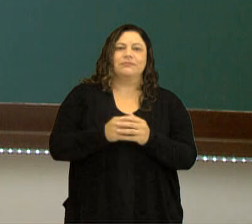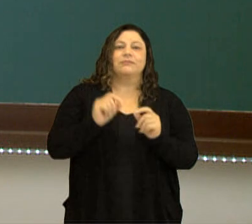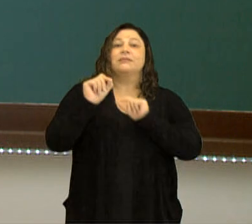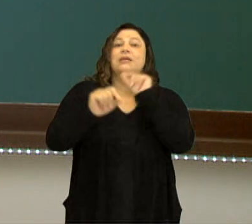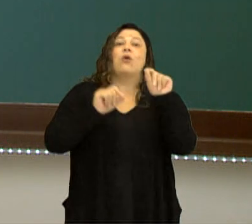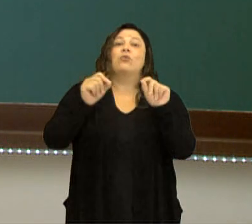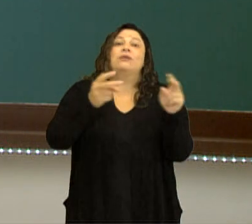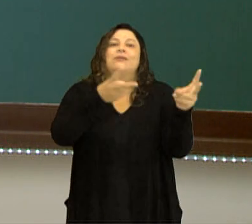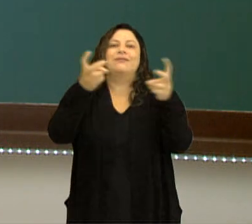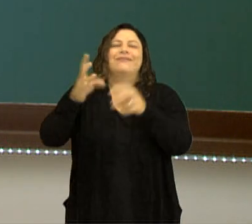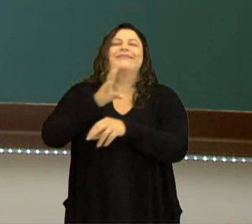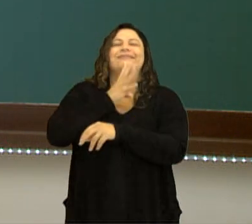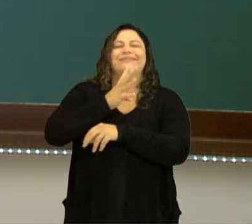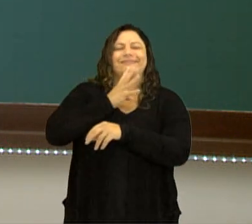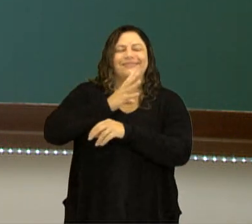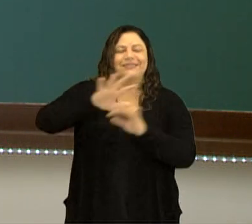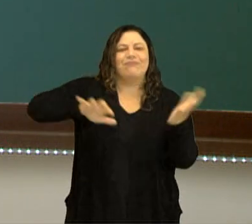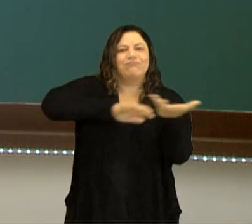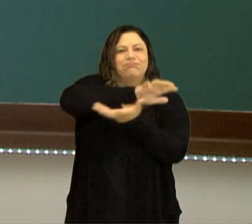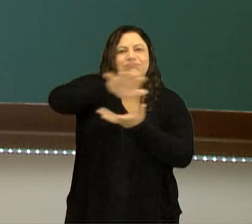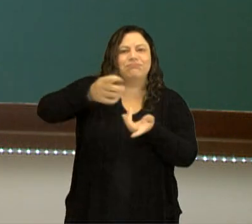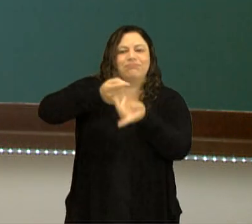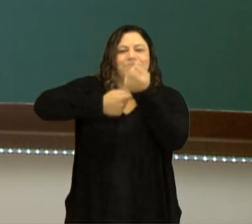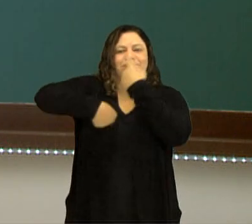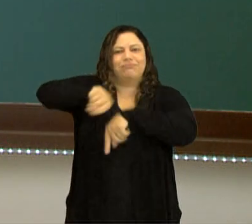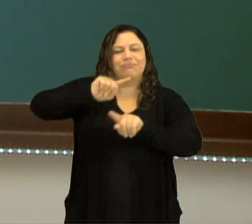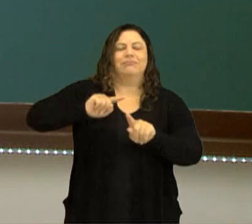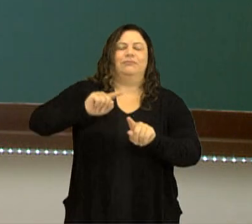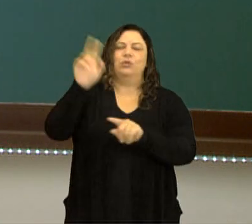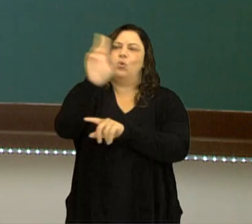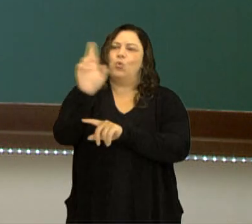nós conhecemos como a Revolução Russa de